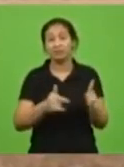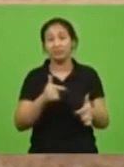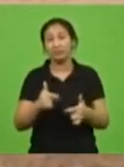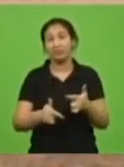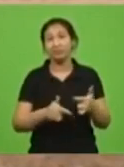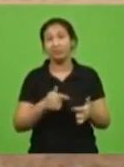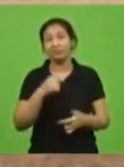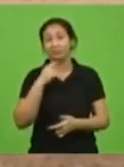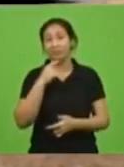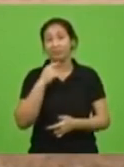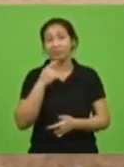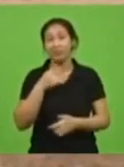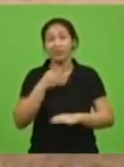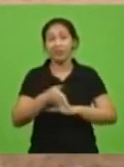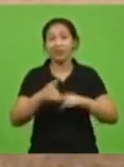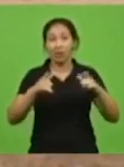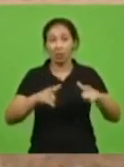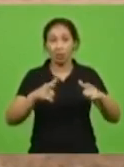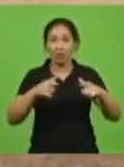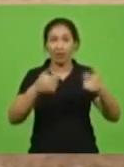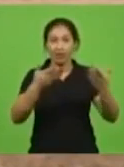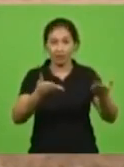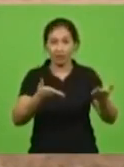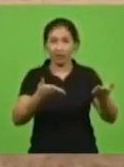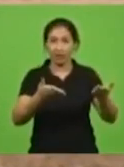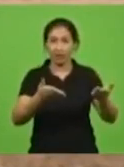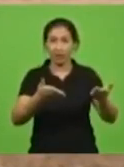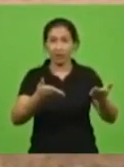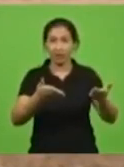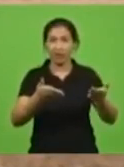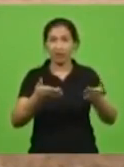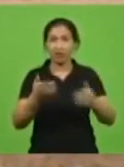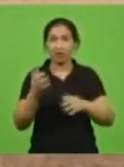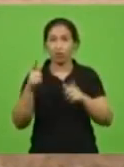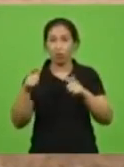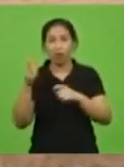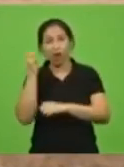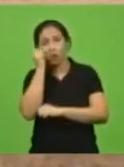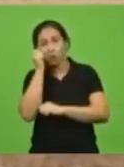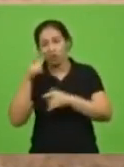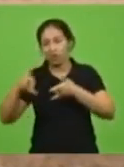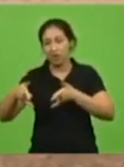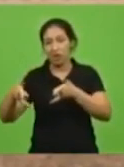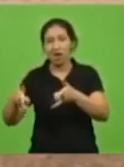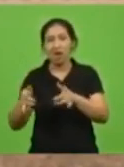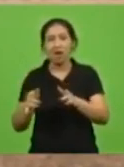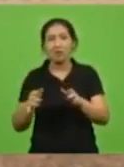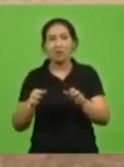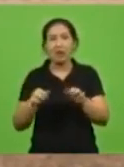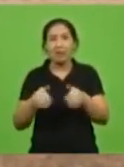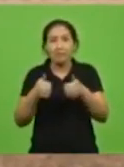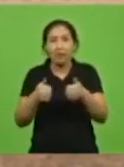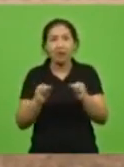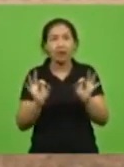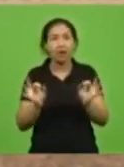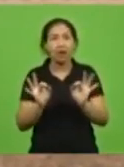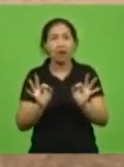vai lá onde eles estão alojados e não tem um alojamento decente para os caras dormir. Está na